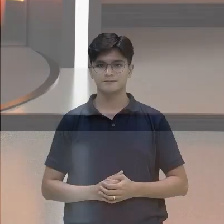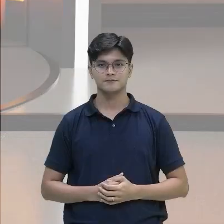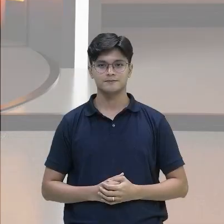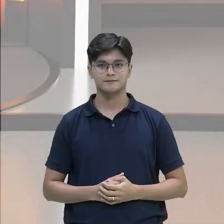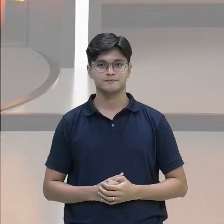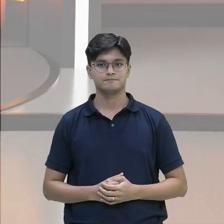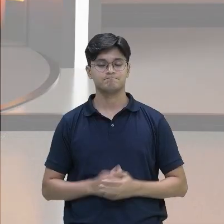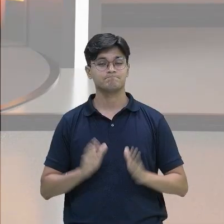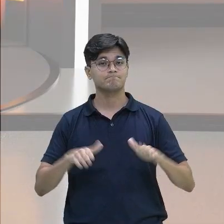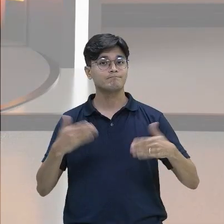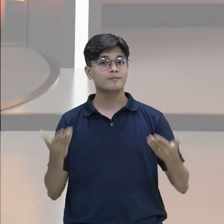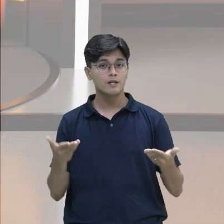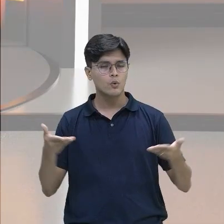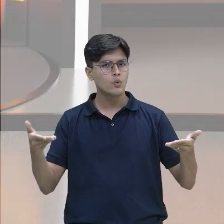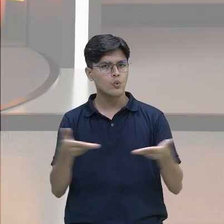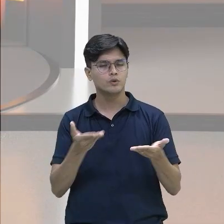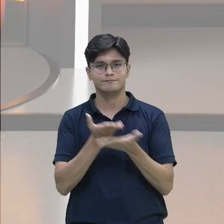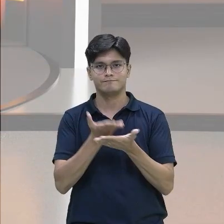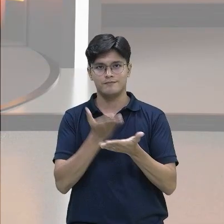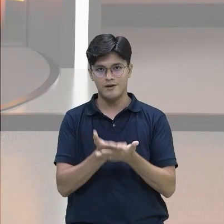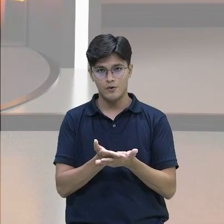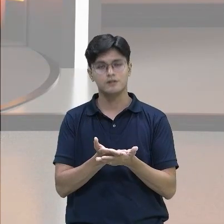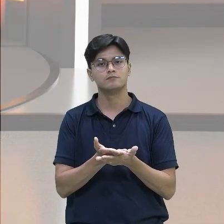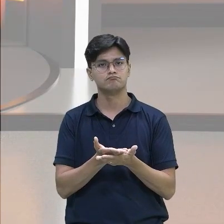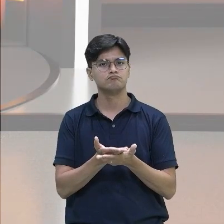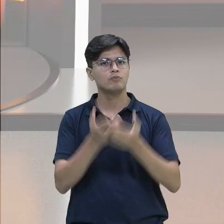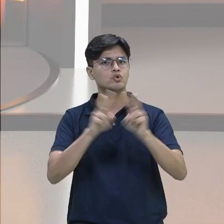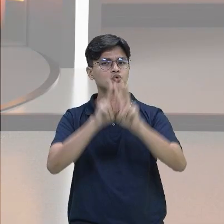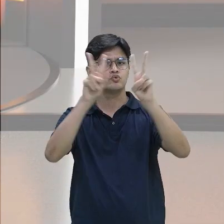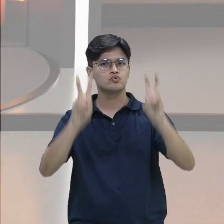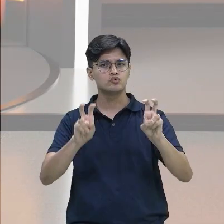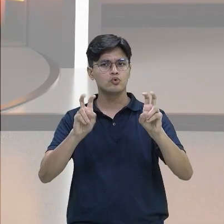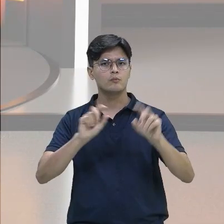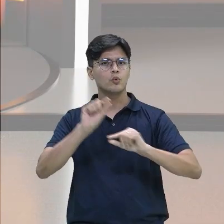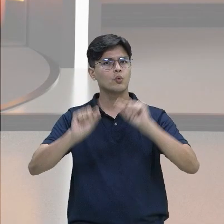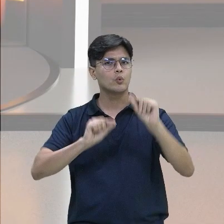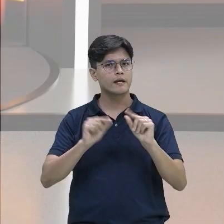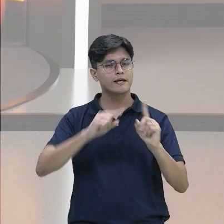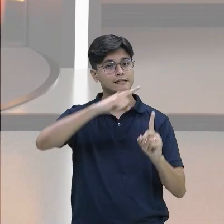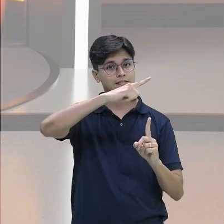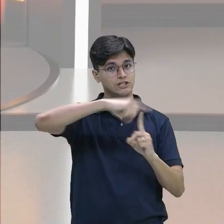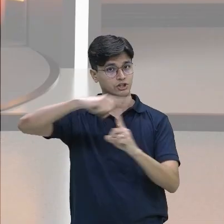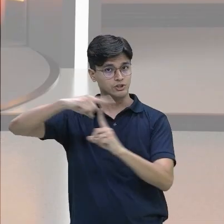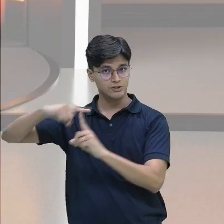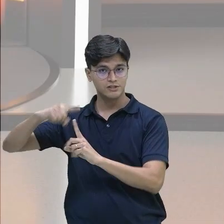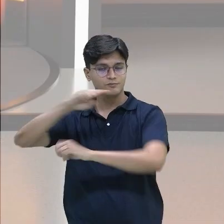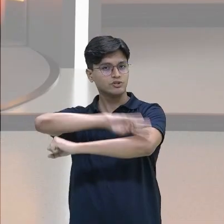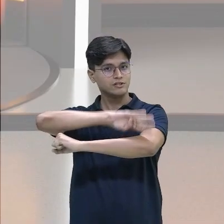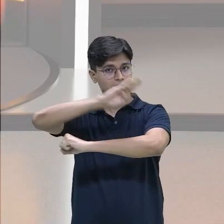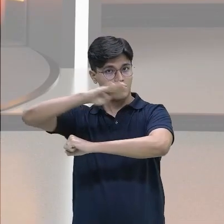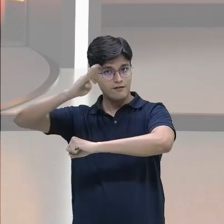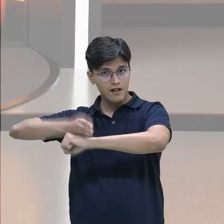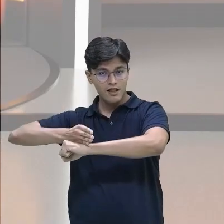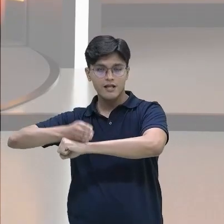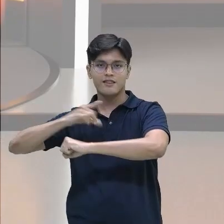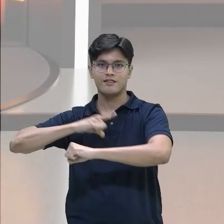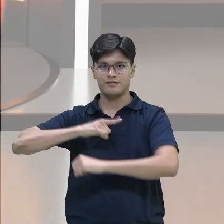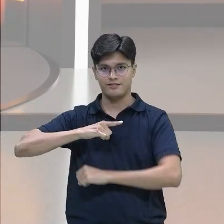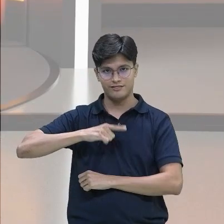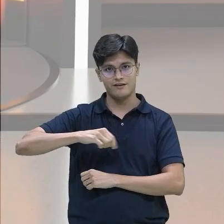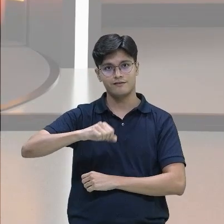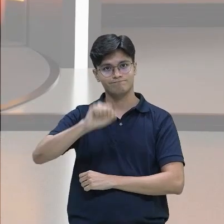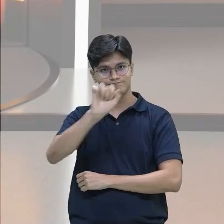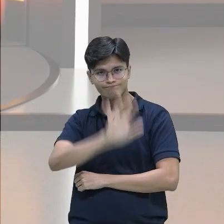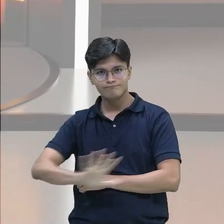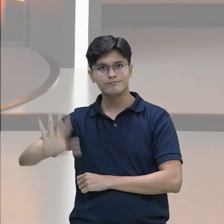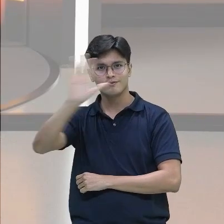Na nossa aula, vamos estudar sobre os diferentes tipos de relevos que nós temos no território